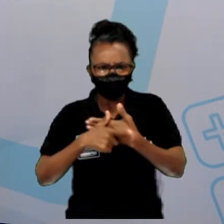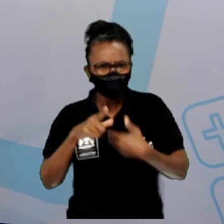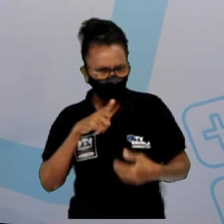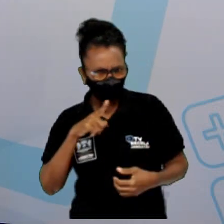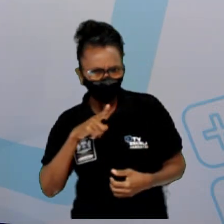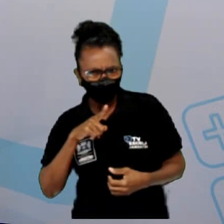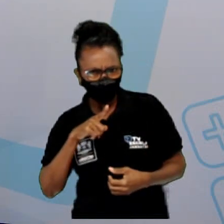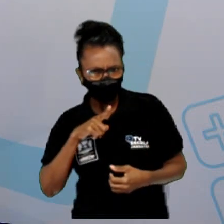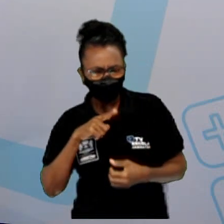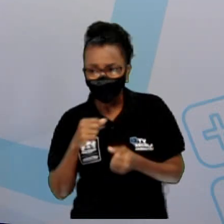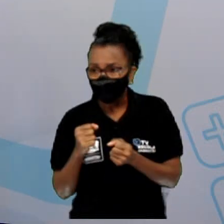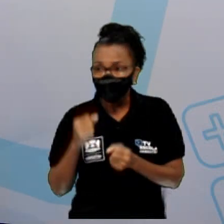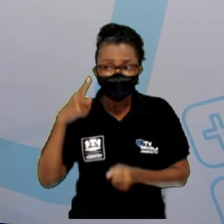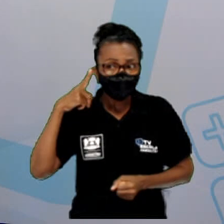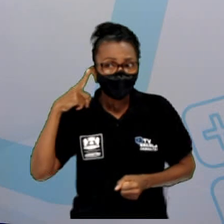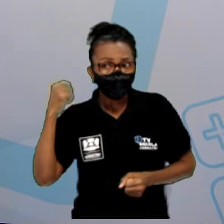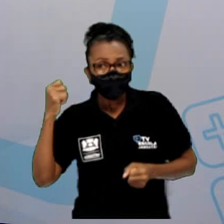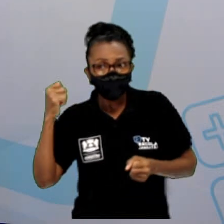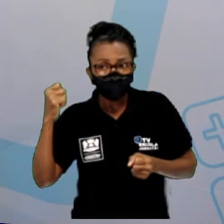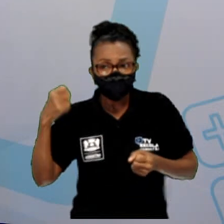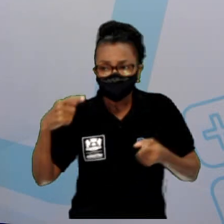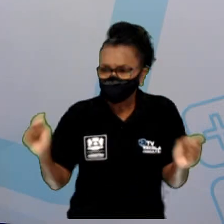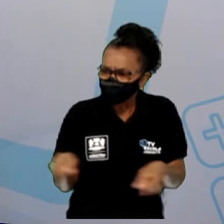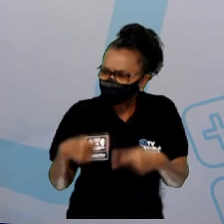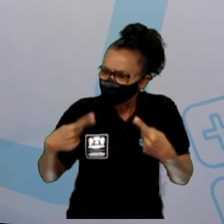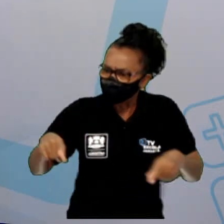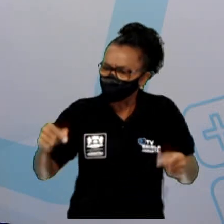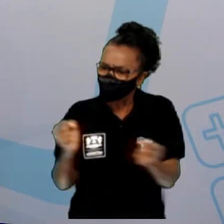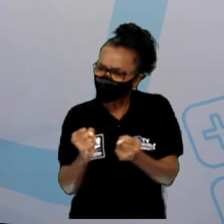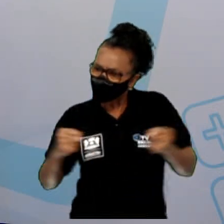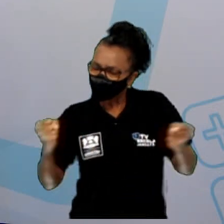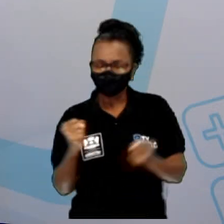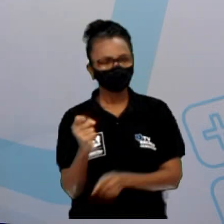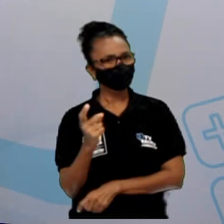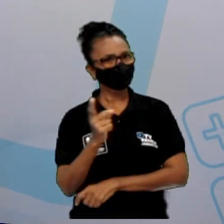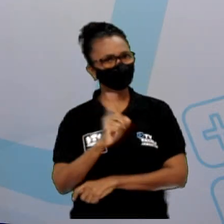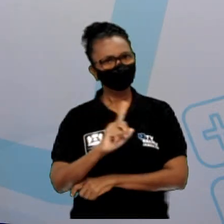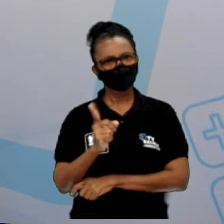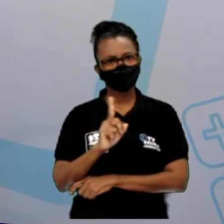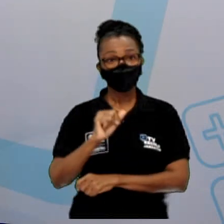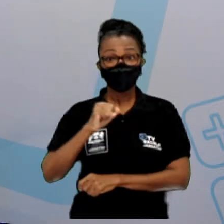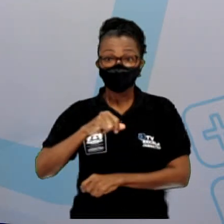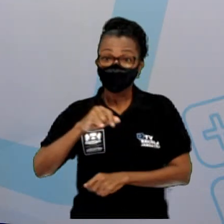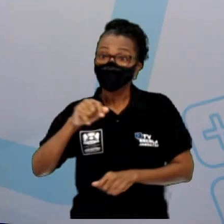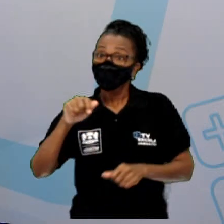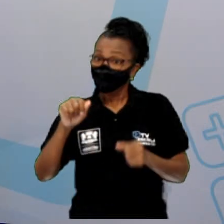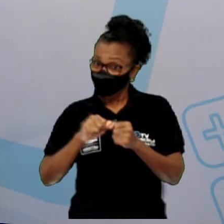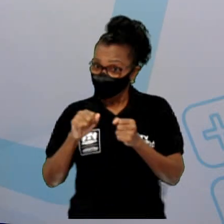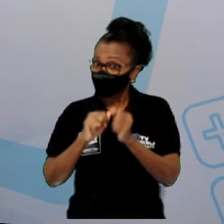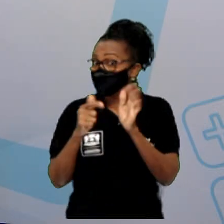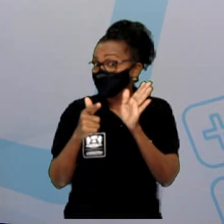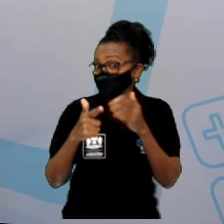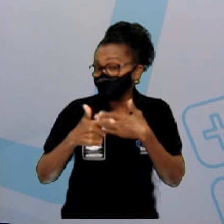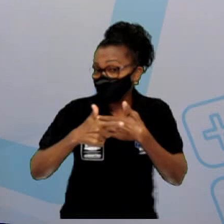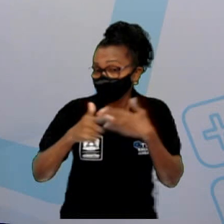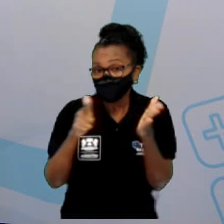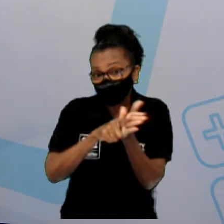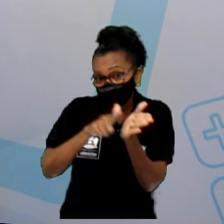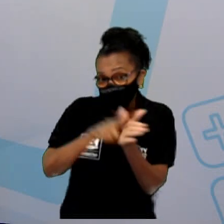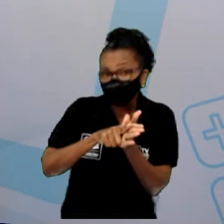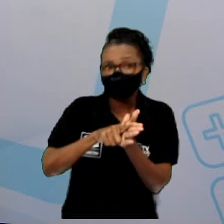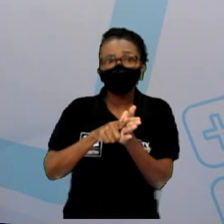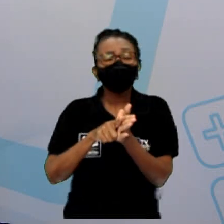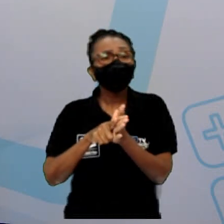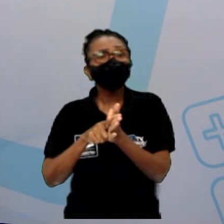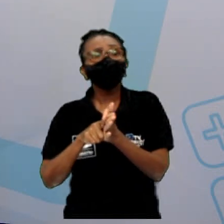é de tocar uma música, né? Passar as notas musicais? Não. Se eu fizesse ela de papel, a função dela seria o